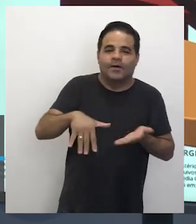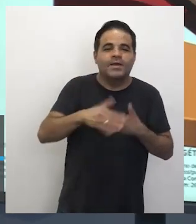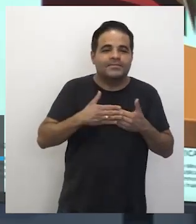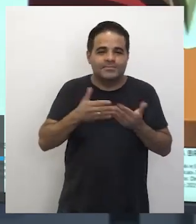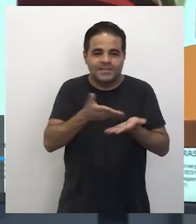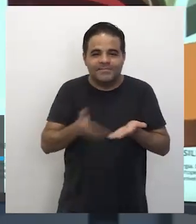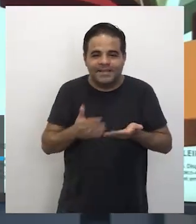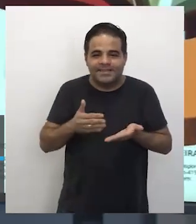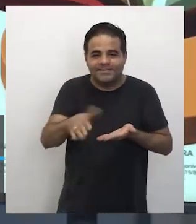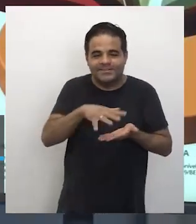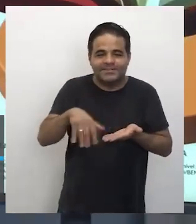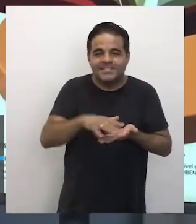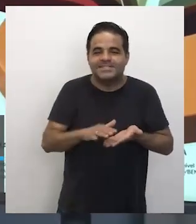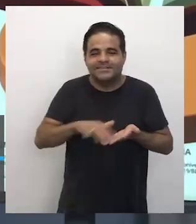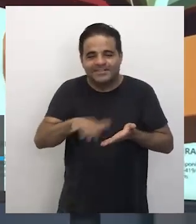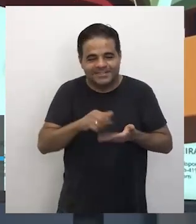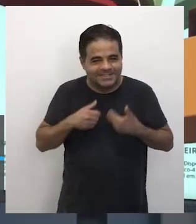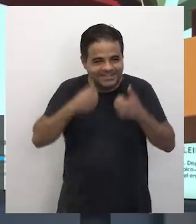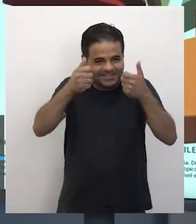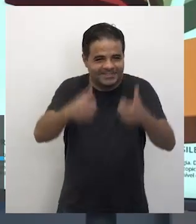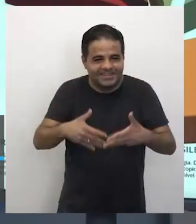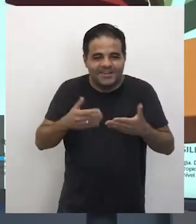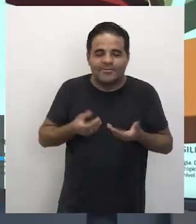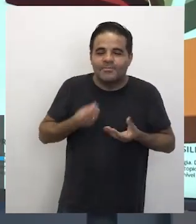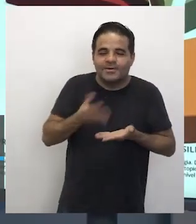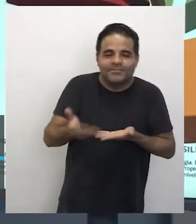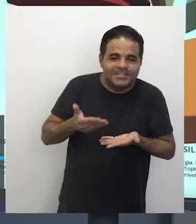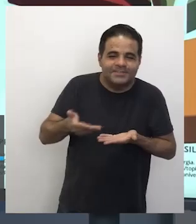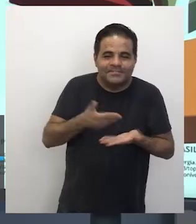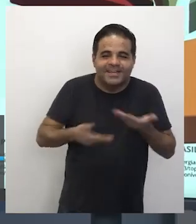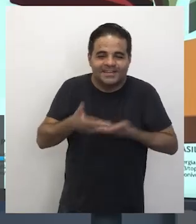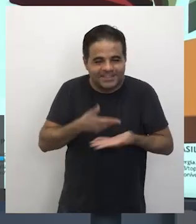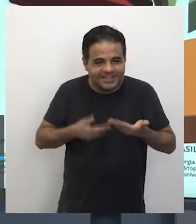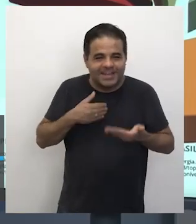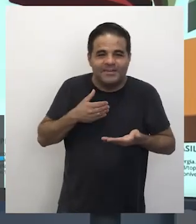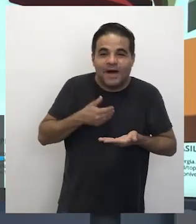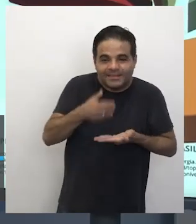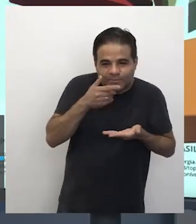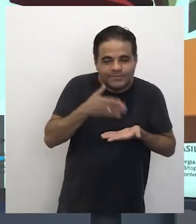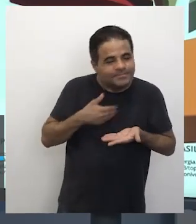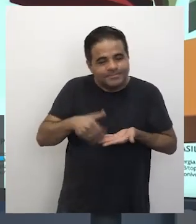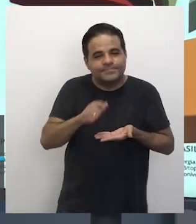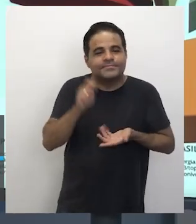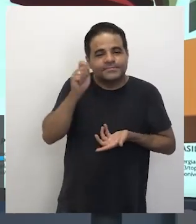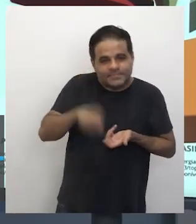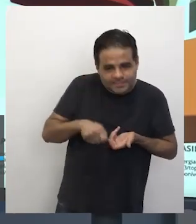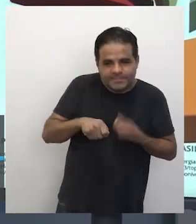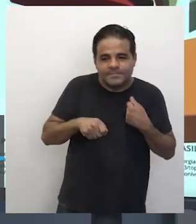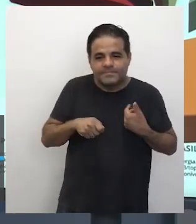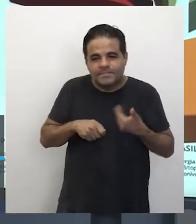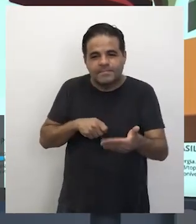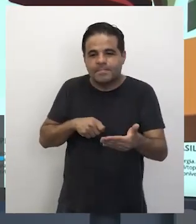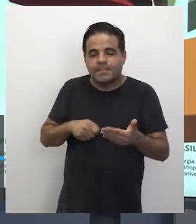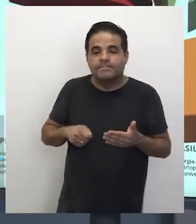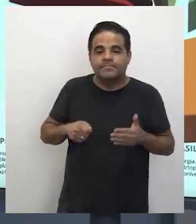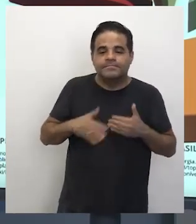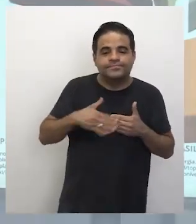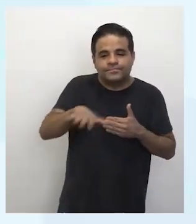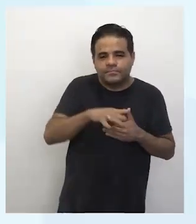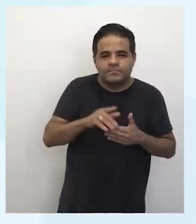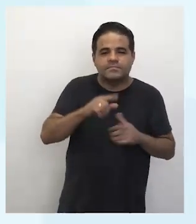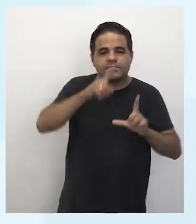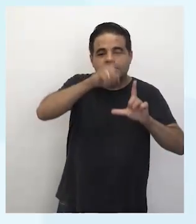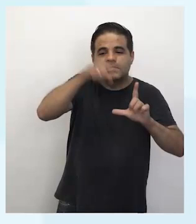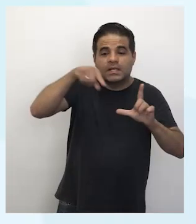de 2008, tá, estudante? Então ele está pouco diferente dos dados atuais, que ainda não está divulgado, todos, né, pelo menos. Então esse gráfico é de